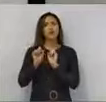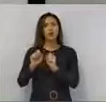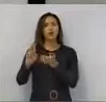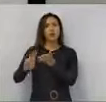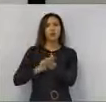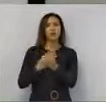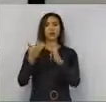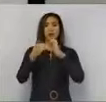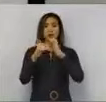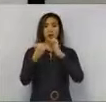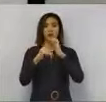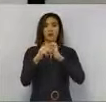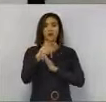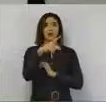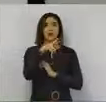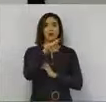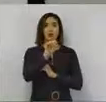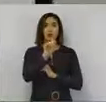enviadas pelo e-mail